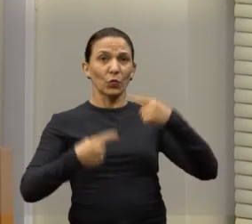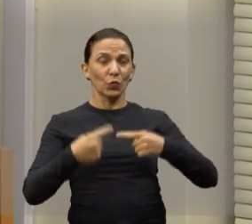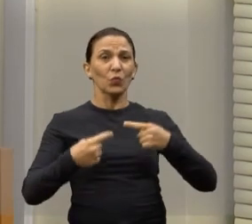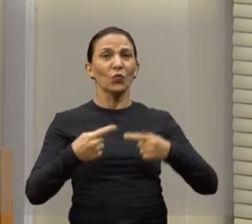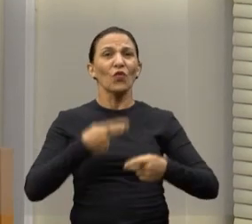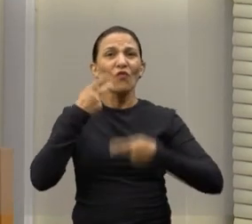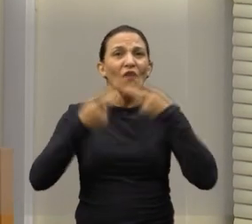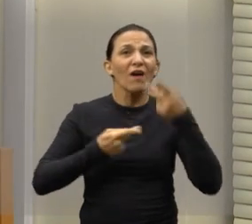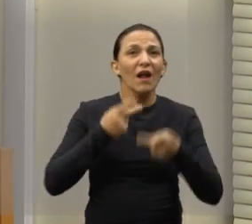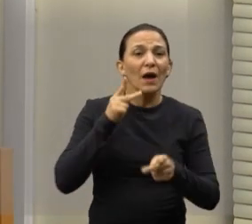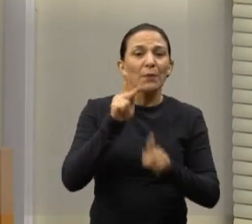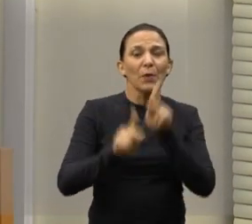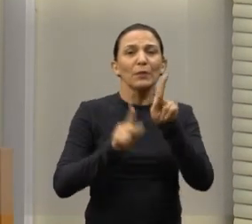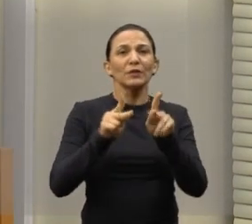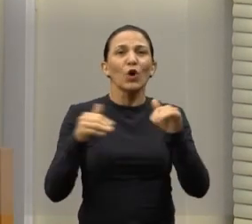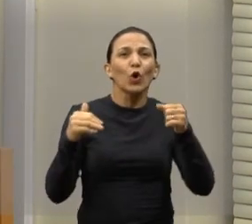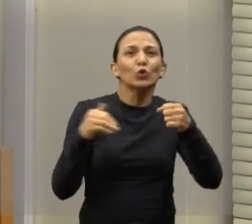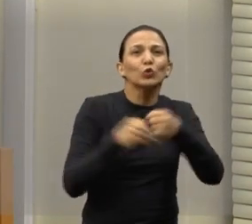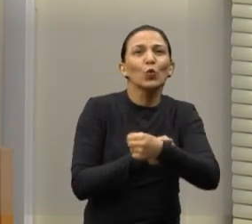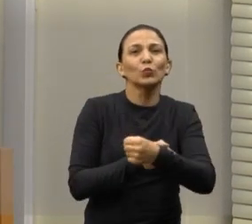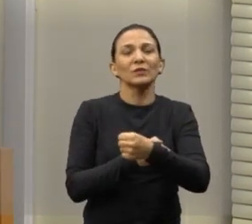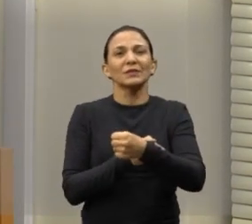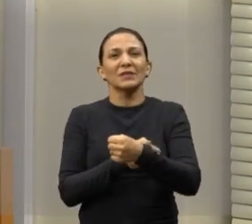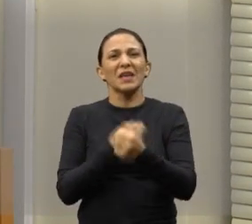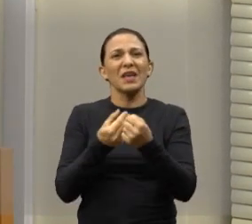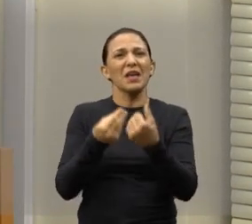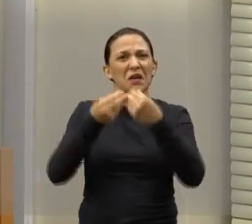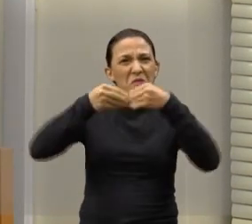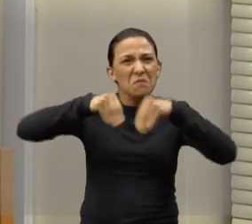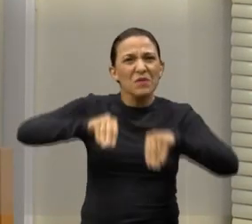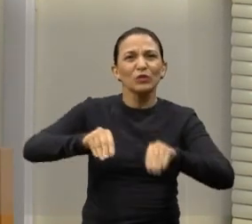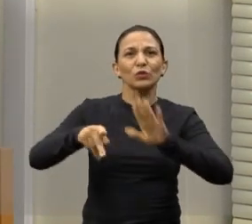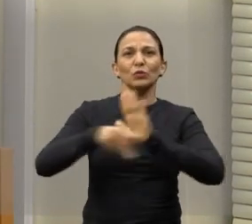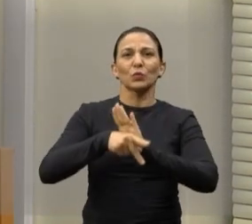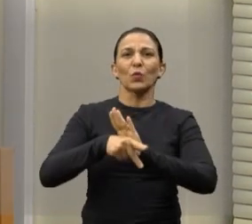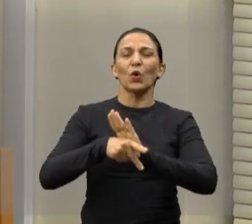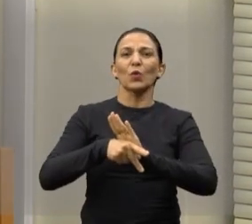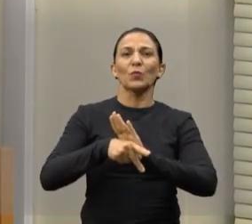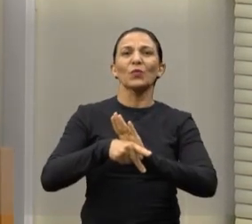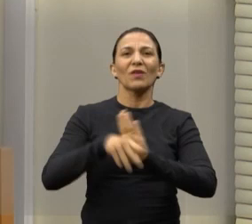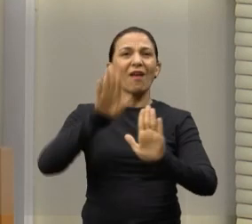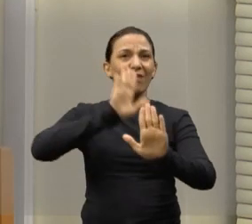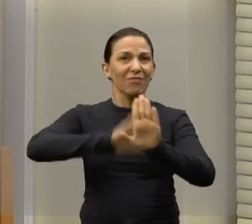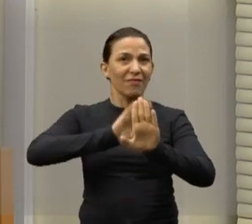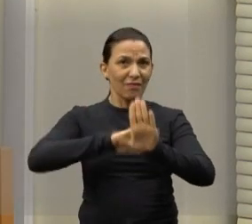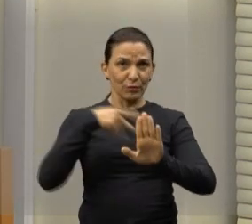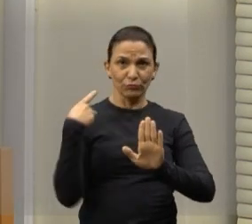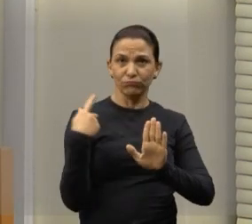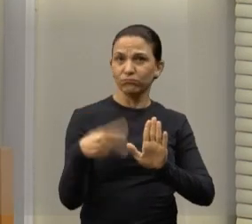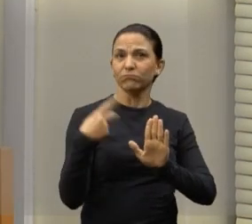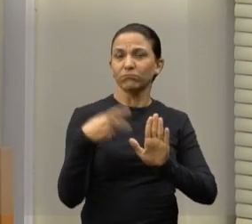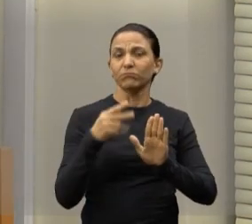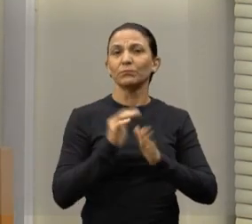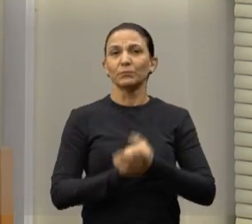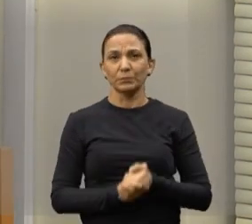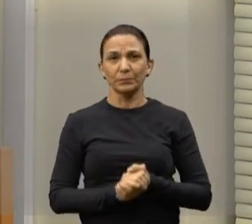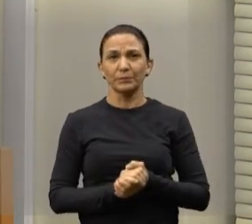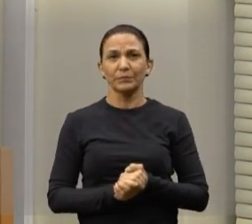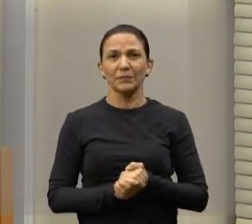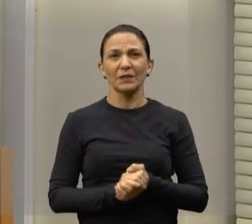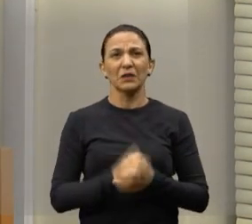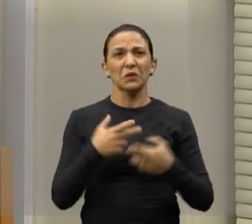convencer a população e escondeu o fracasso que é o regime que eles defendem Esse regime